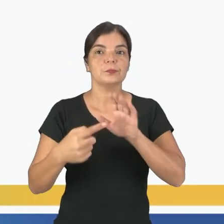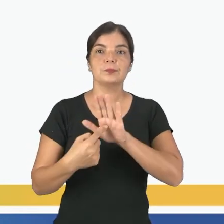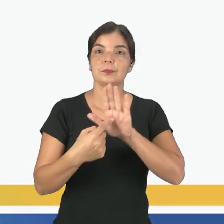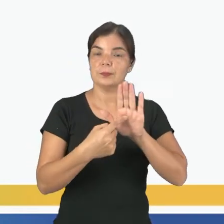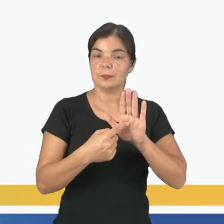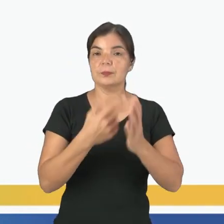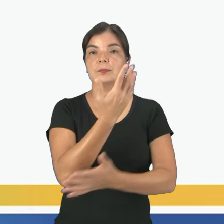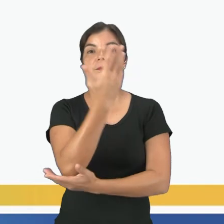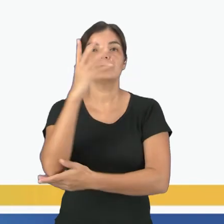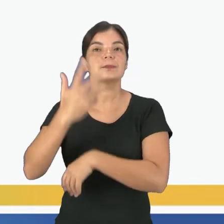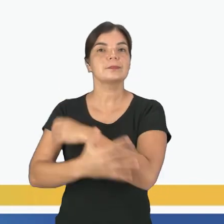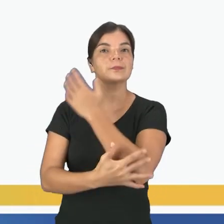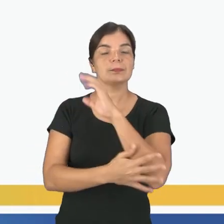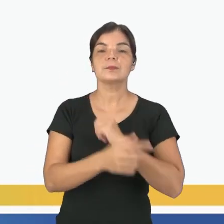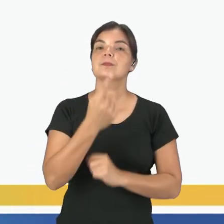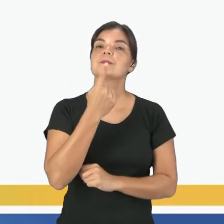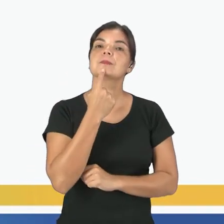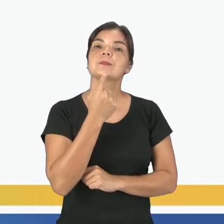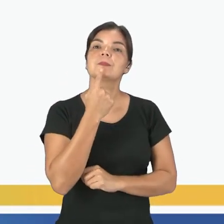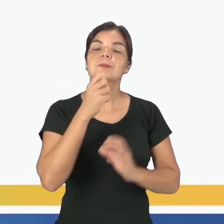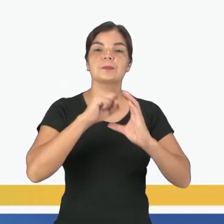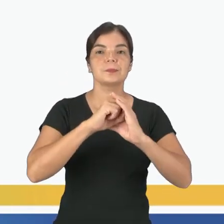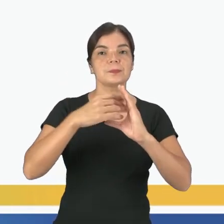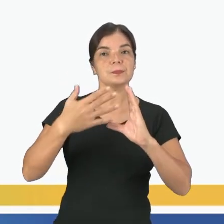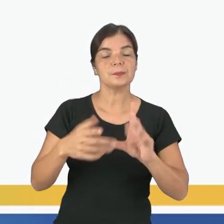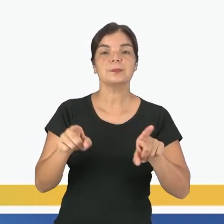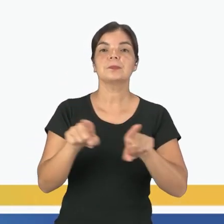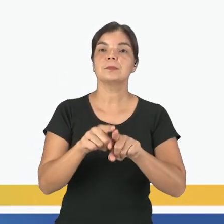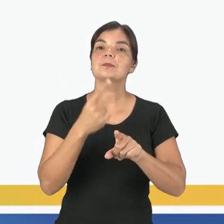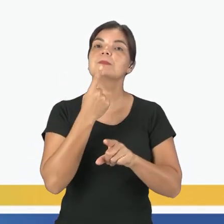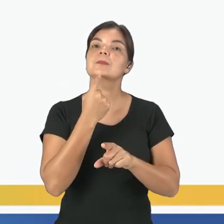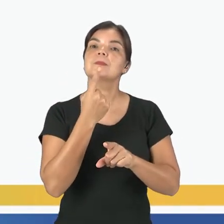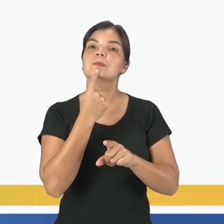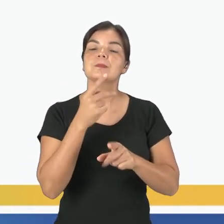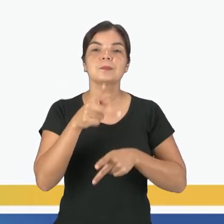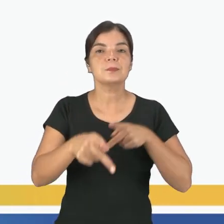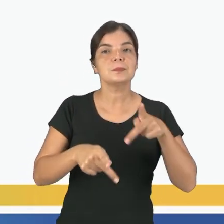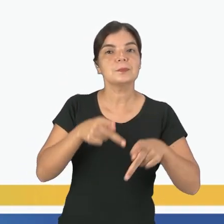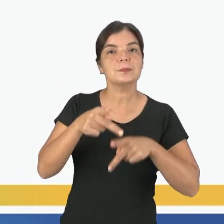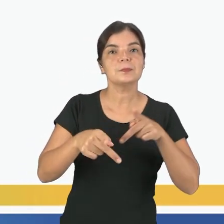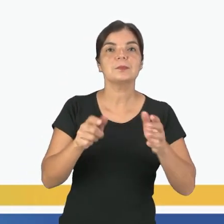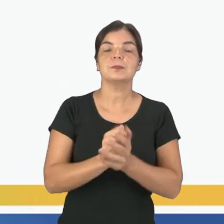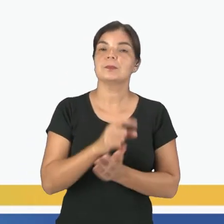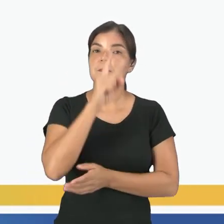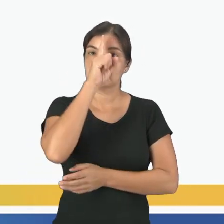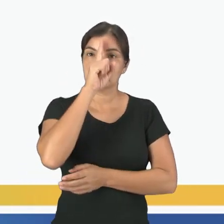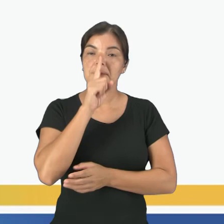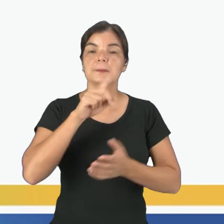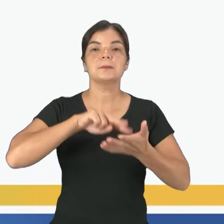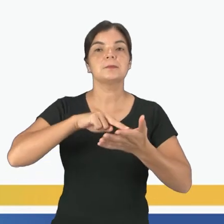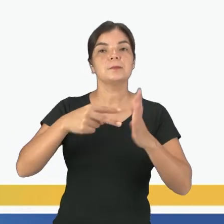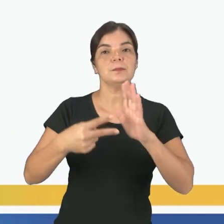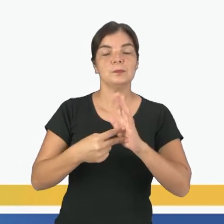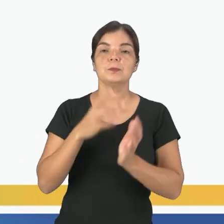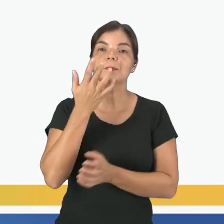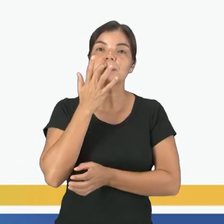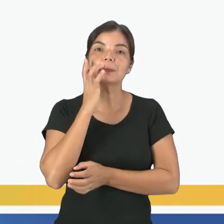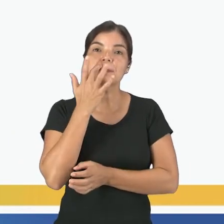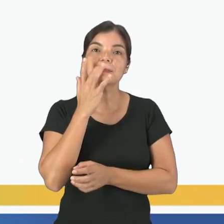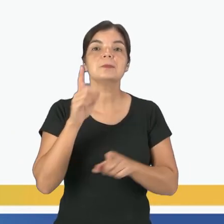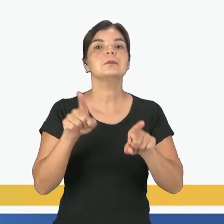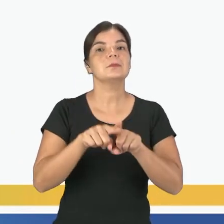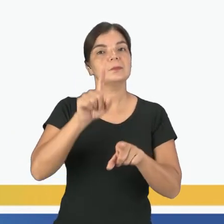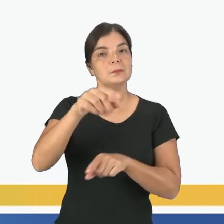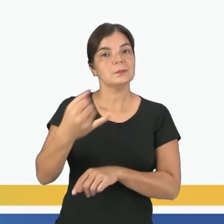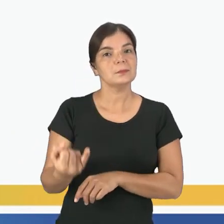representa a mata, eu tenho o vermelho característico, que vai representar o sangue do povo, o amarelo significa o ouro, então